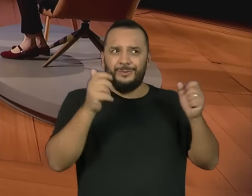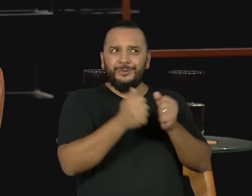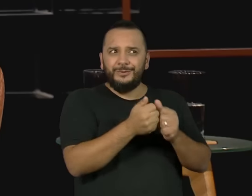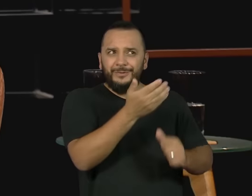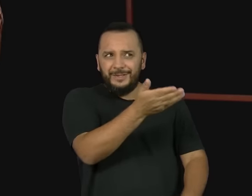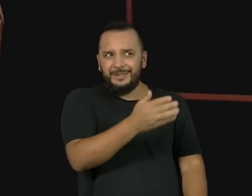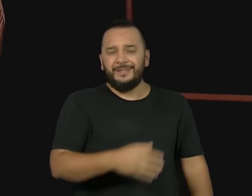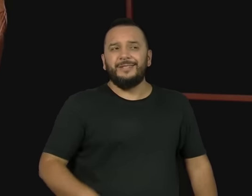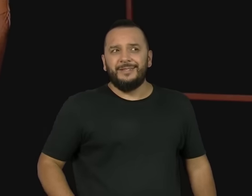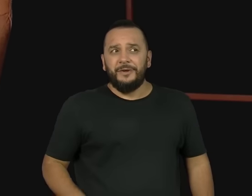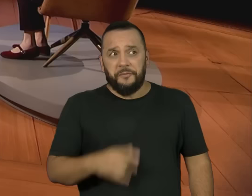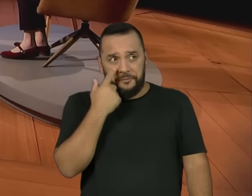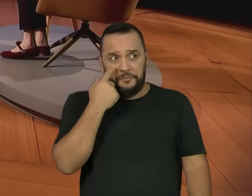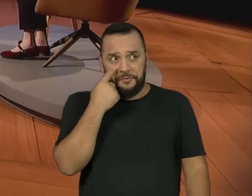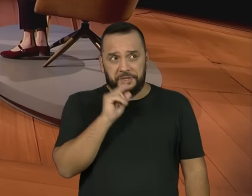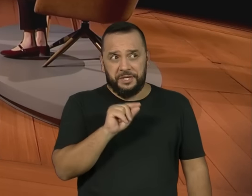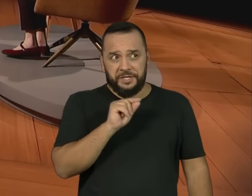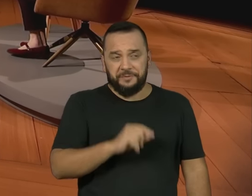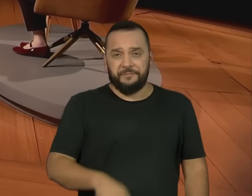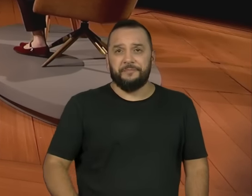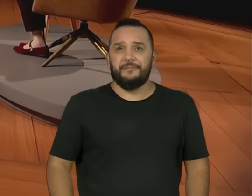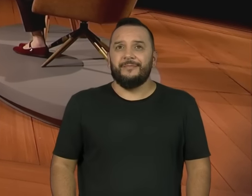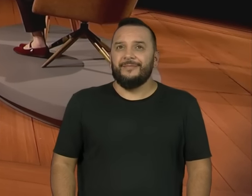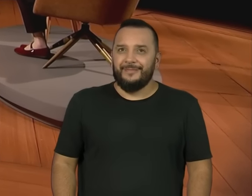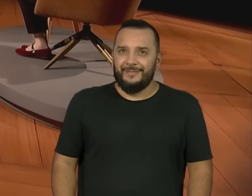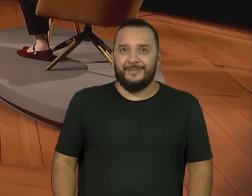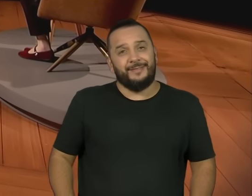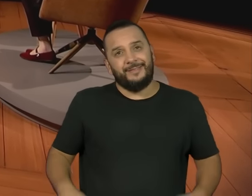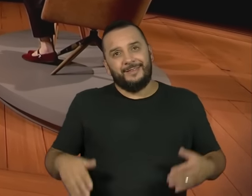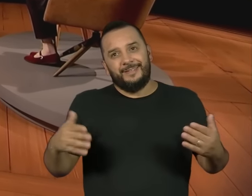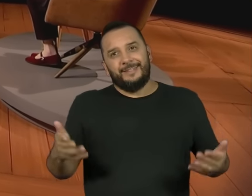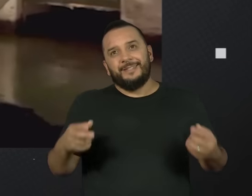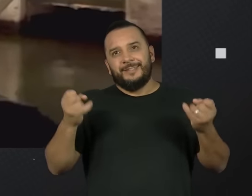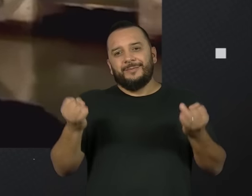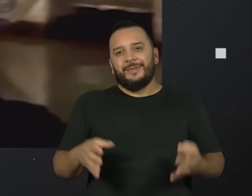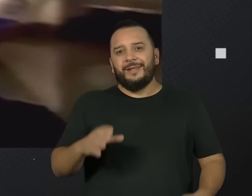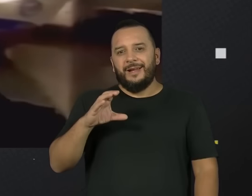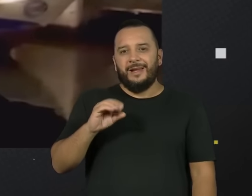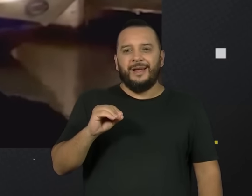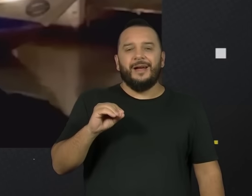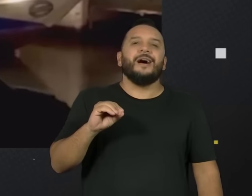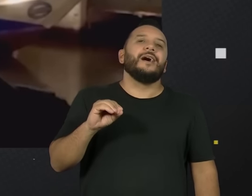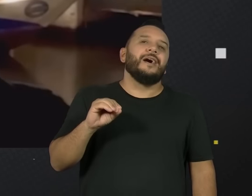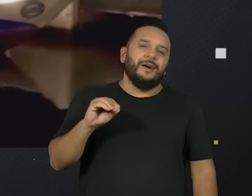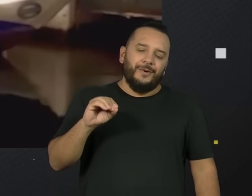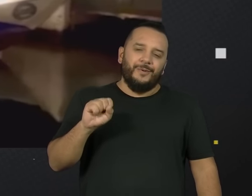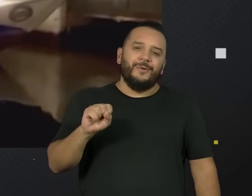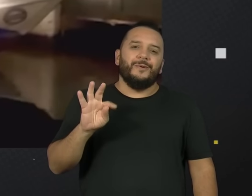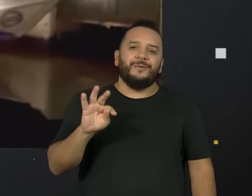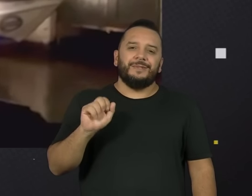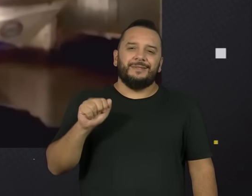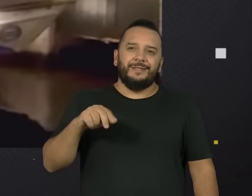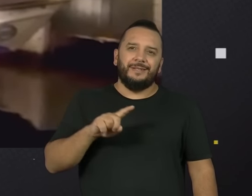você. Jura? Olha só. Bom, falar da Constança para mim é uma emoção,